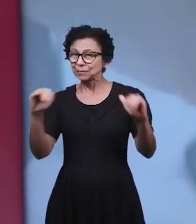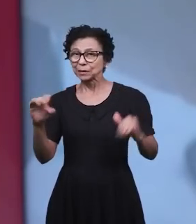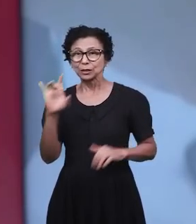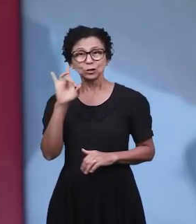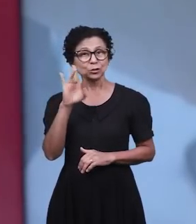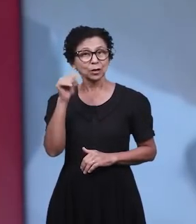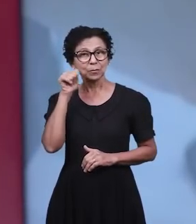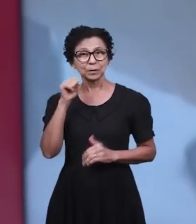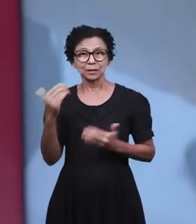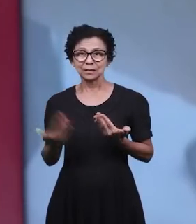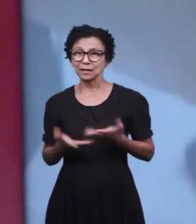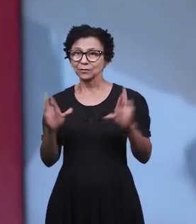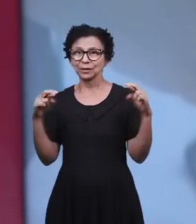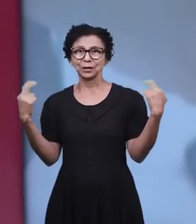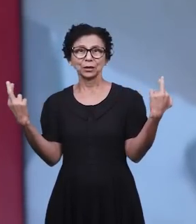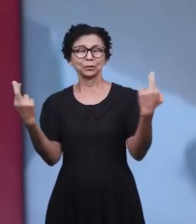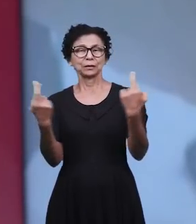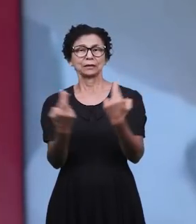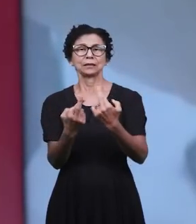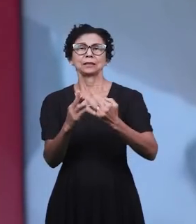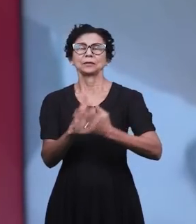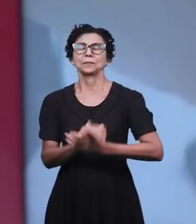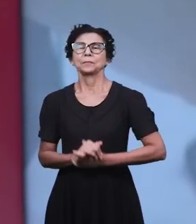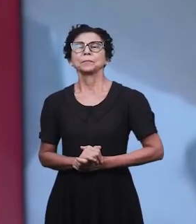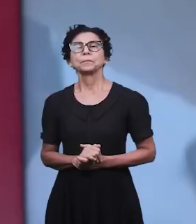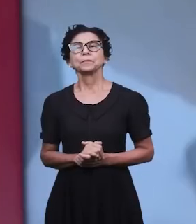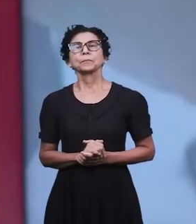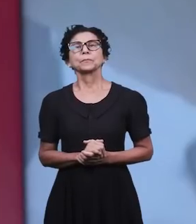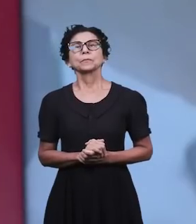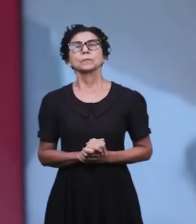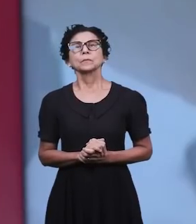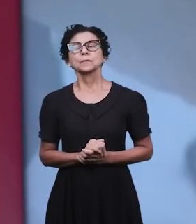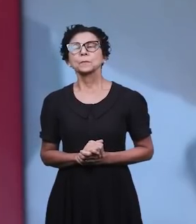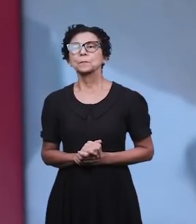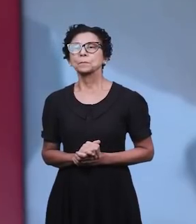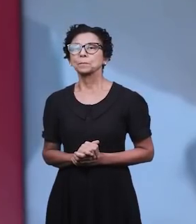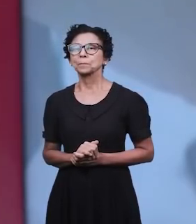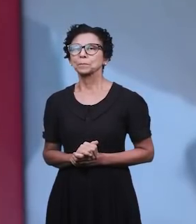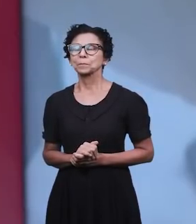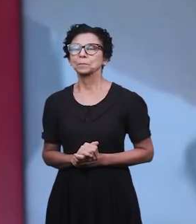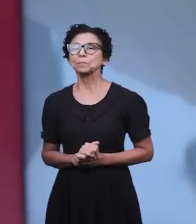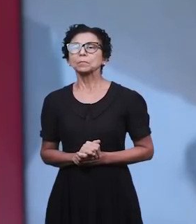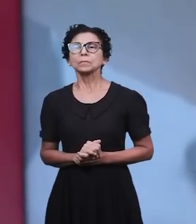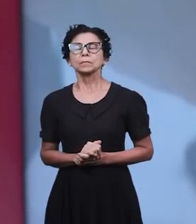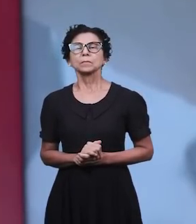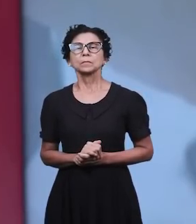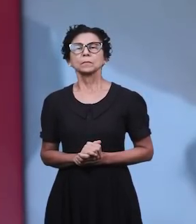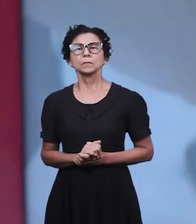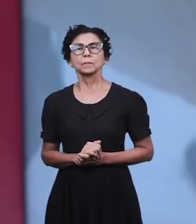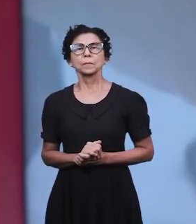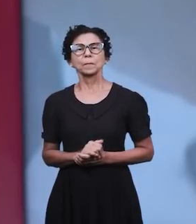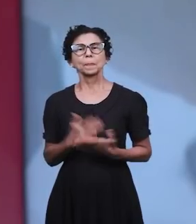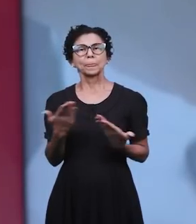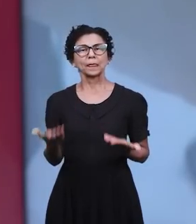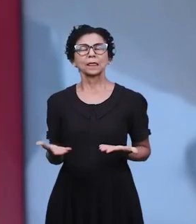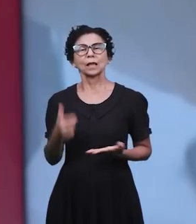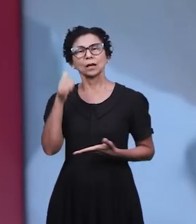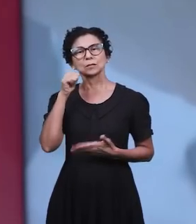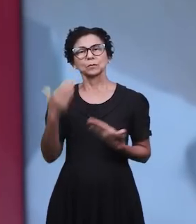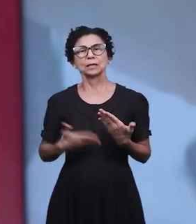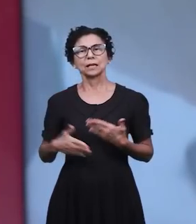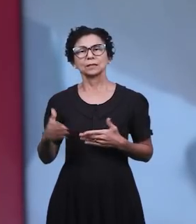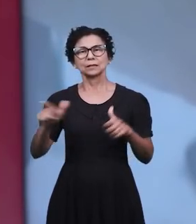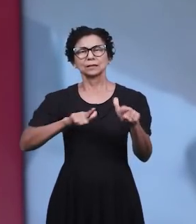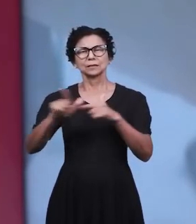tudo. Então você vai vendo a sequência de trabalho da igreja, como que as mulheres, elas têm, na verdade, elas têm mais atividade que os